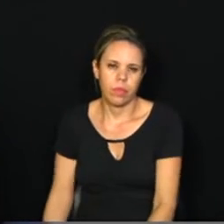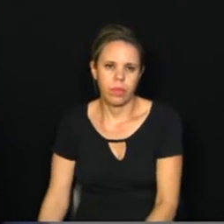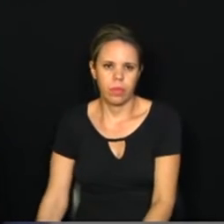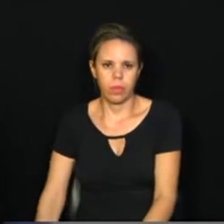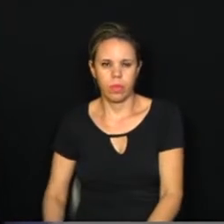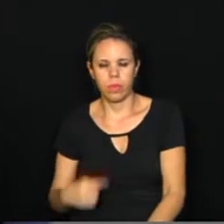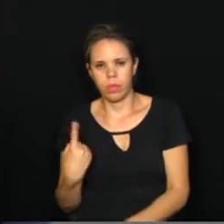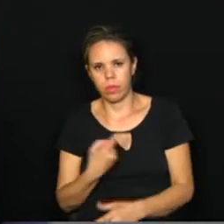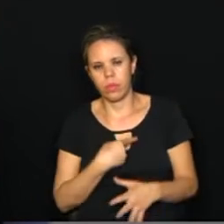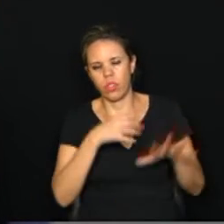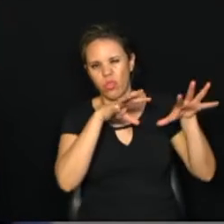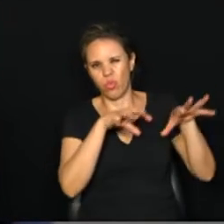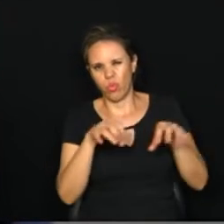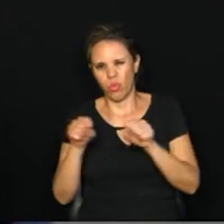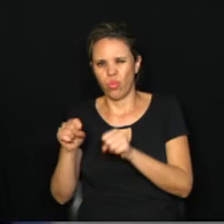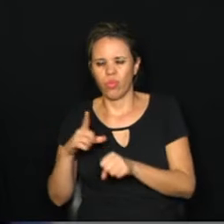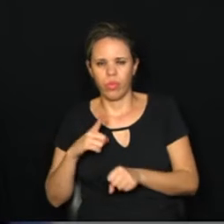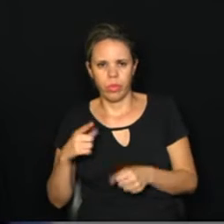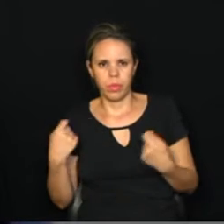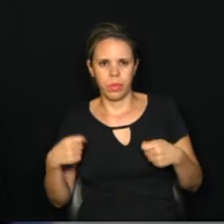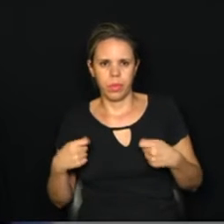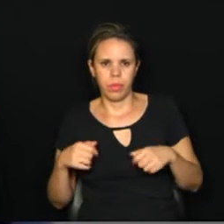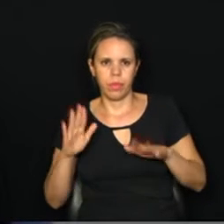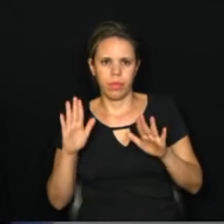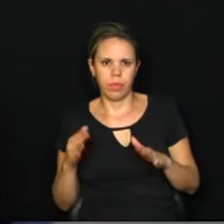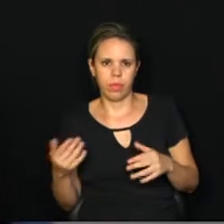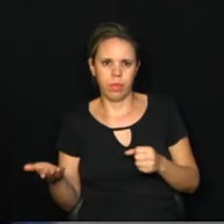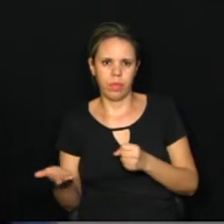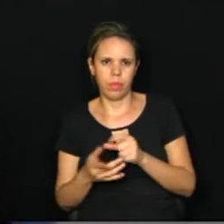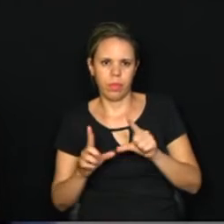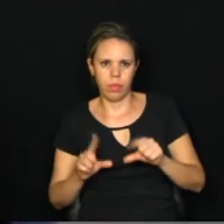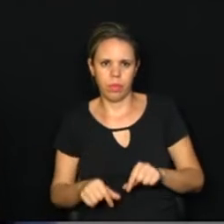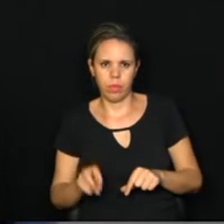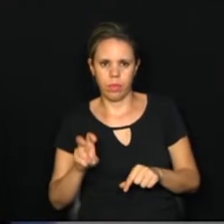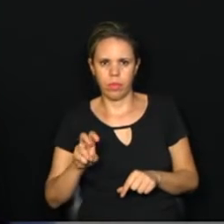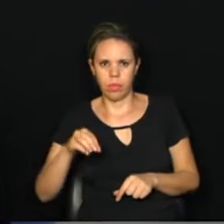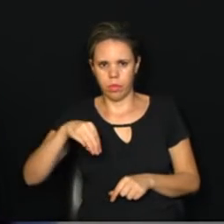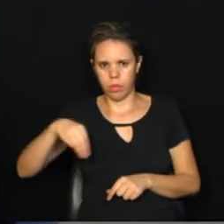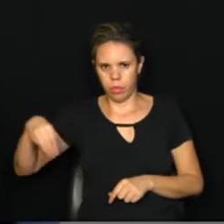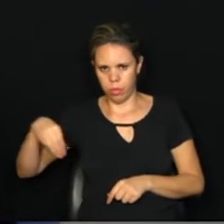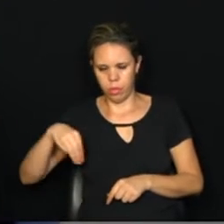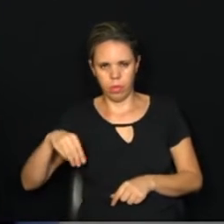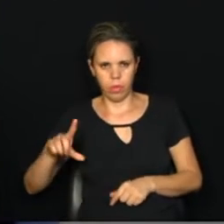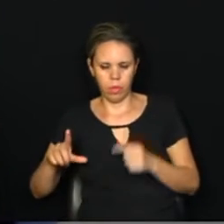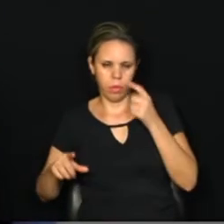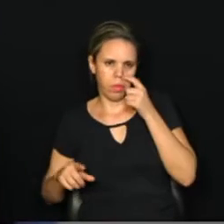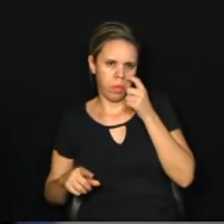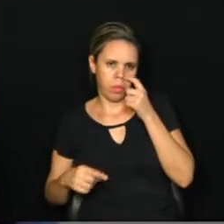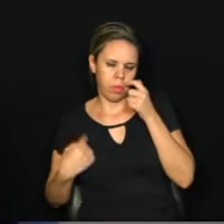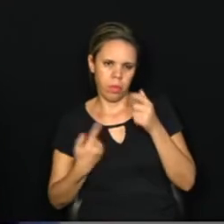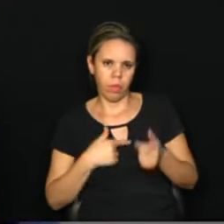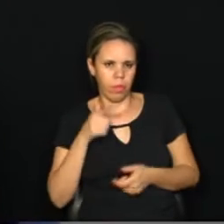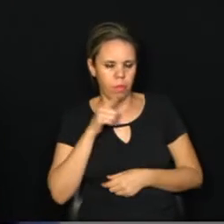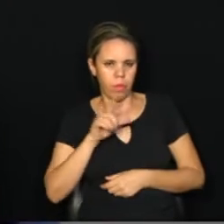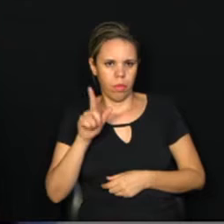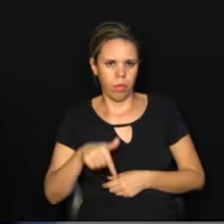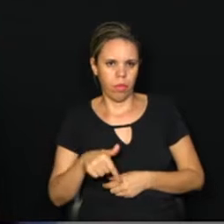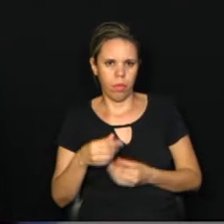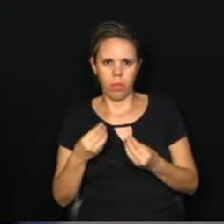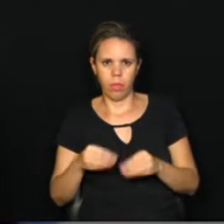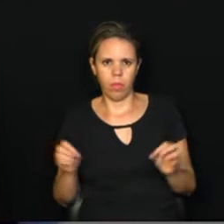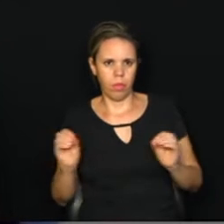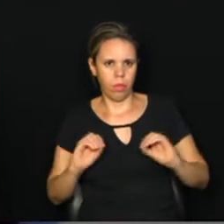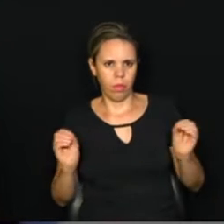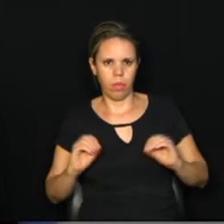nós, a chuva tem que ser abaixo de 5 milímetros, ela para nós consideramos que não afetou em nada